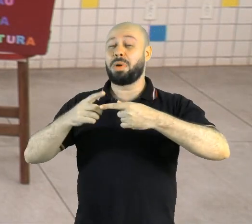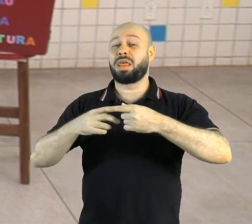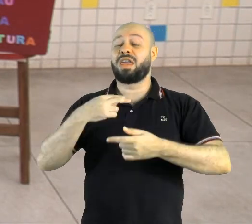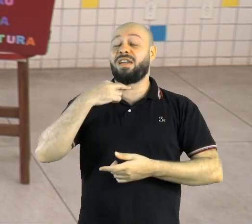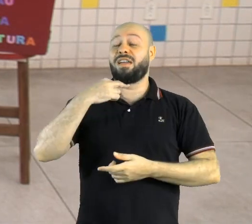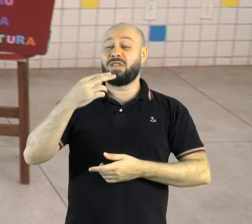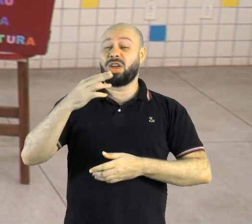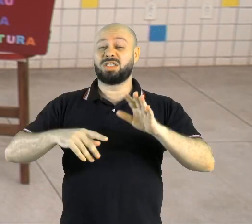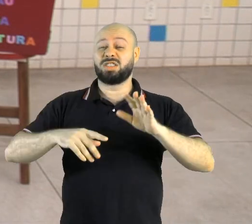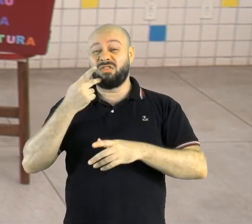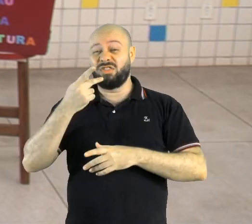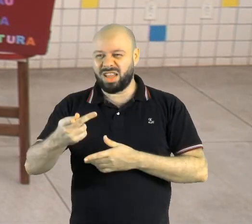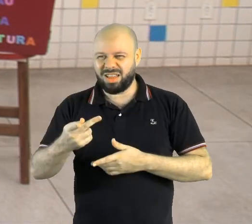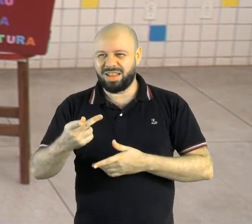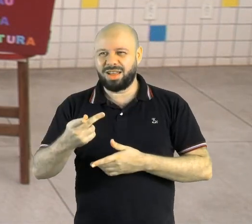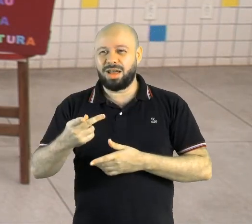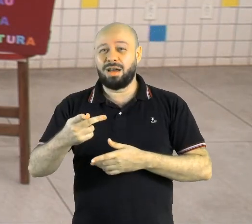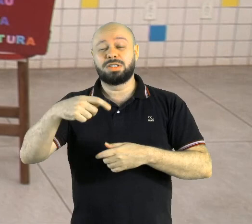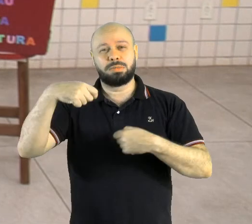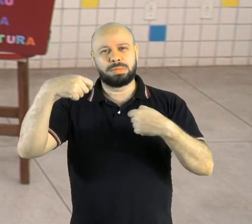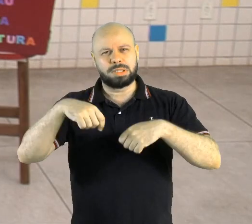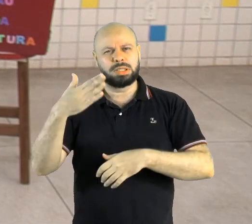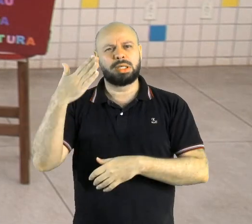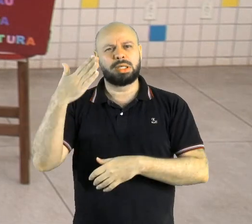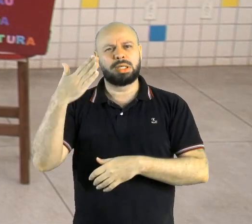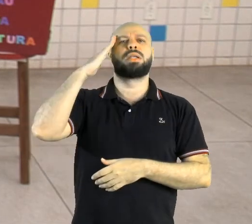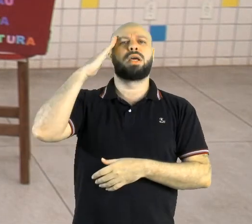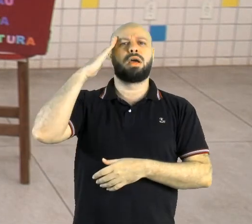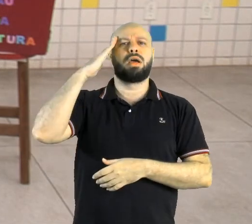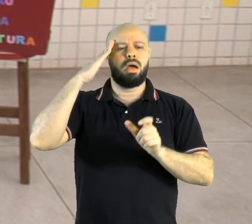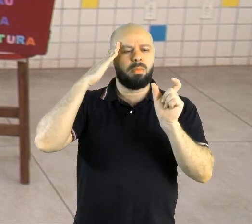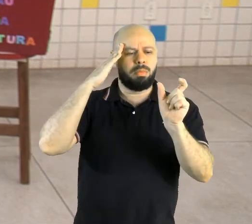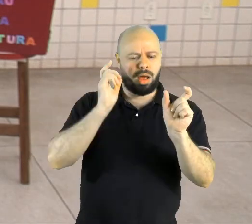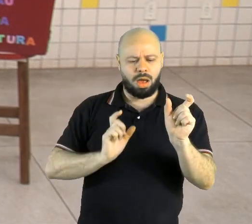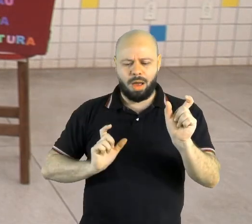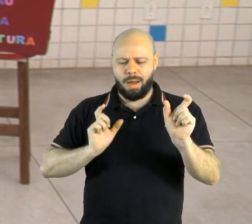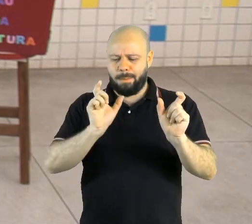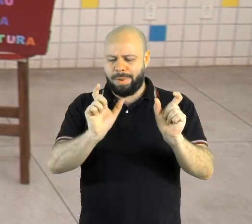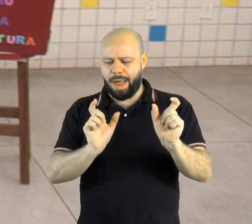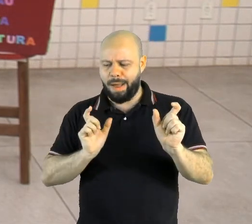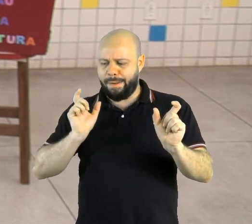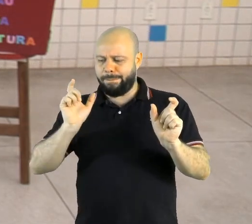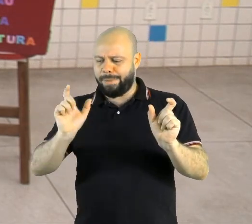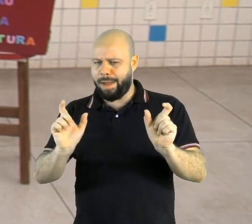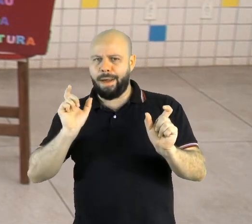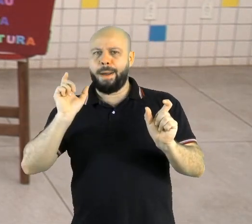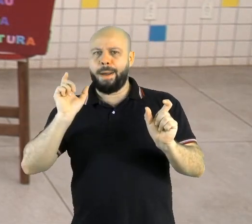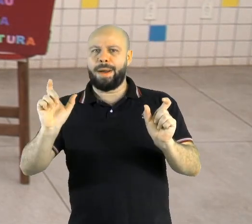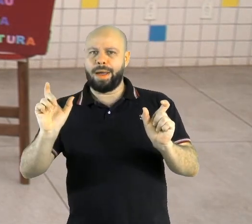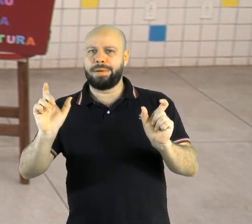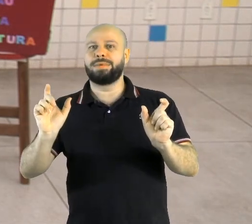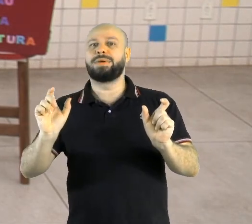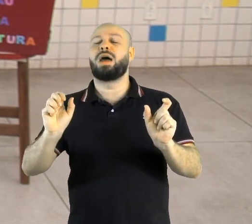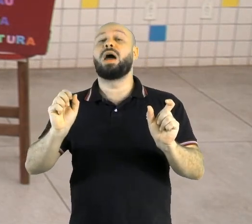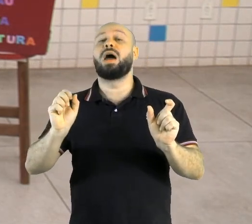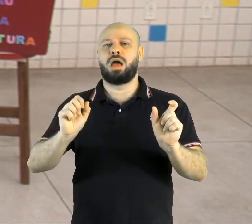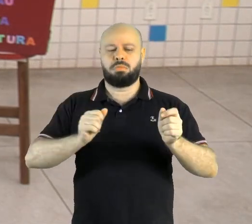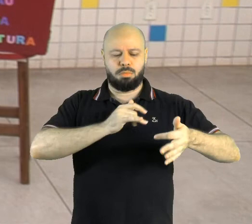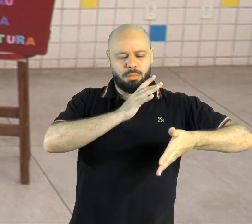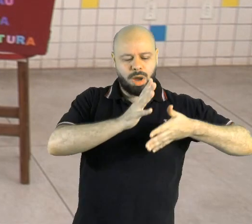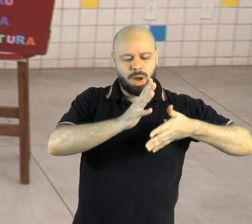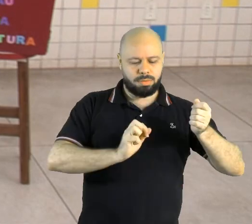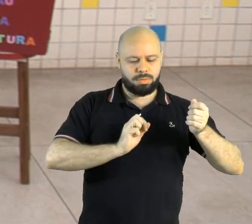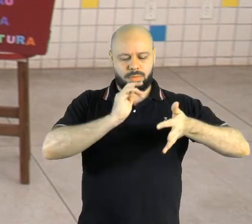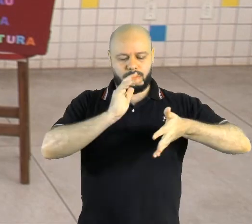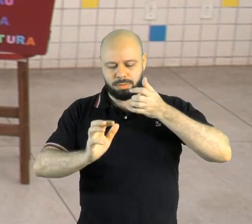quando eu estou falando, você precisa entender quantas palavras tem. Por isso que eu preciso aprender a